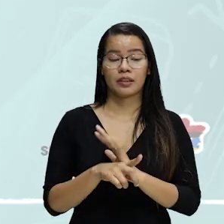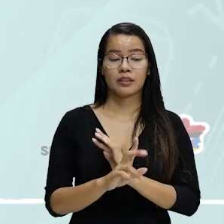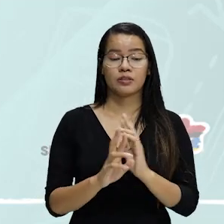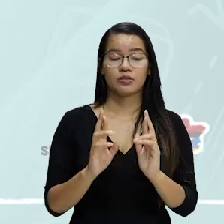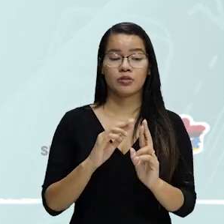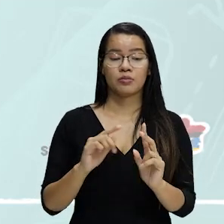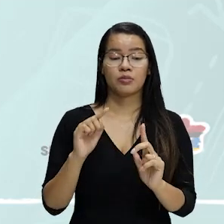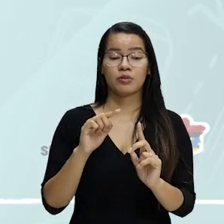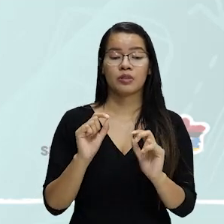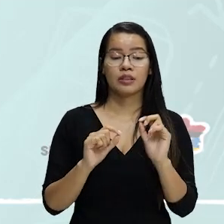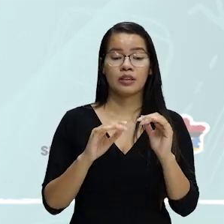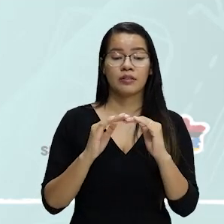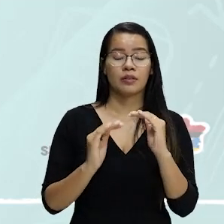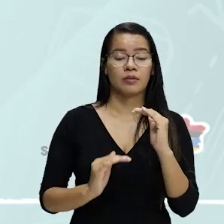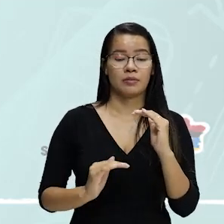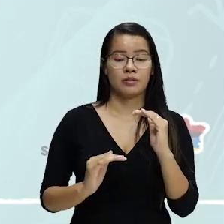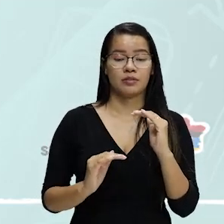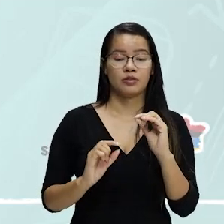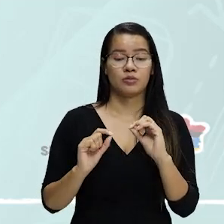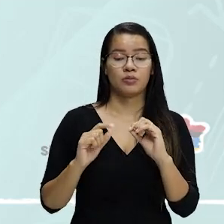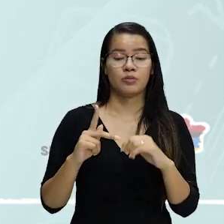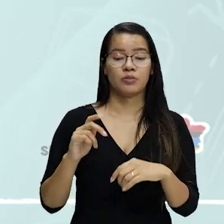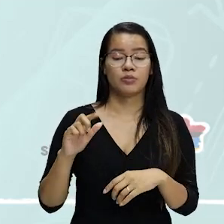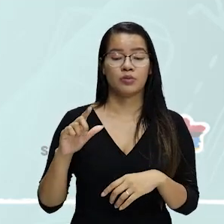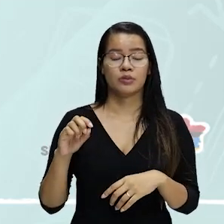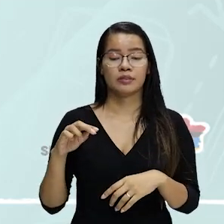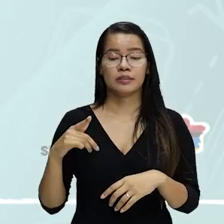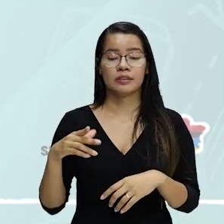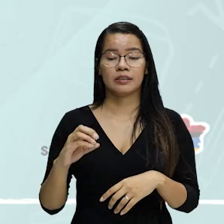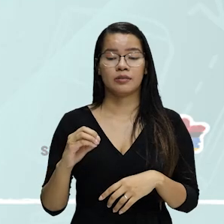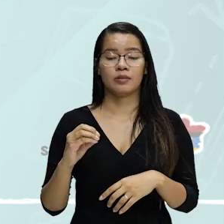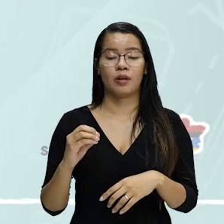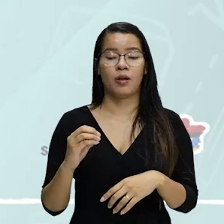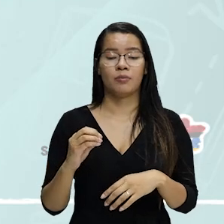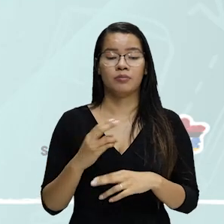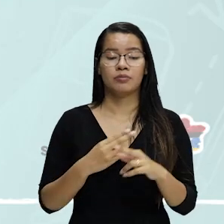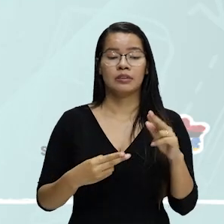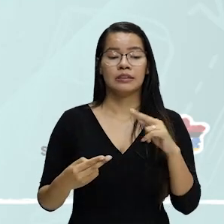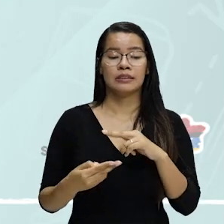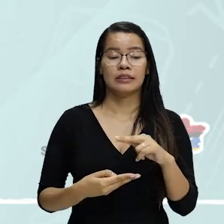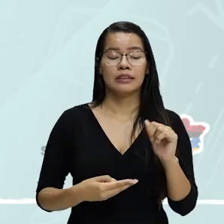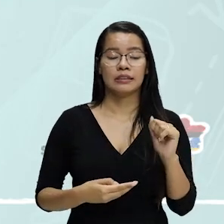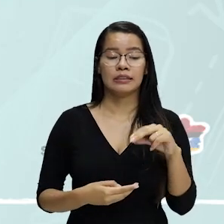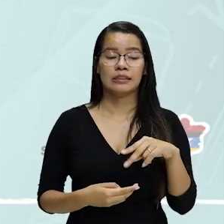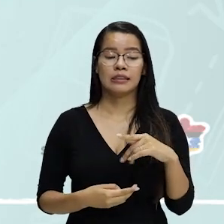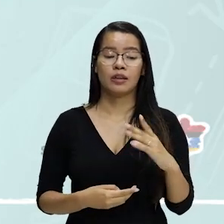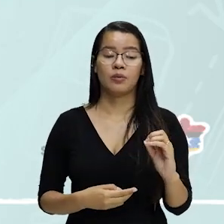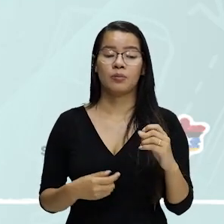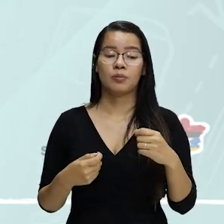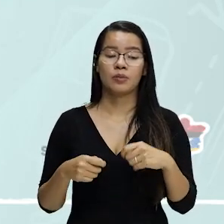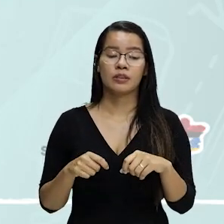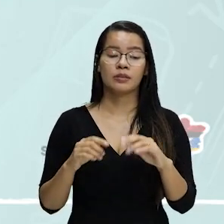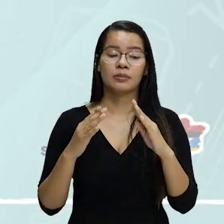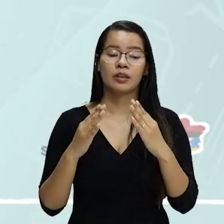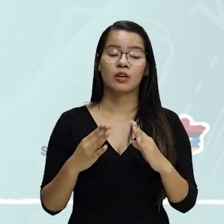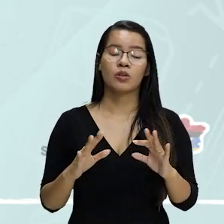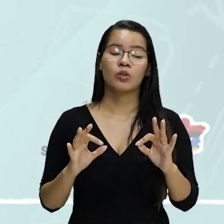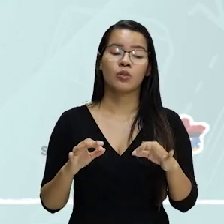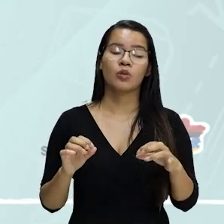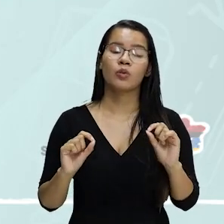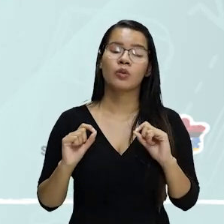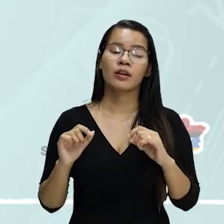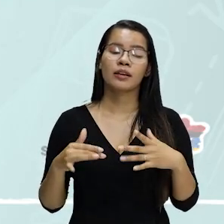os motivos que levaram o rebaixamento de Plutão a um planeta não, podemos assinalar corretamente. Letra